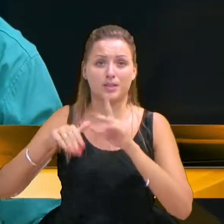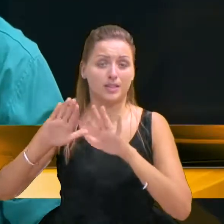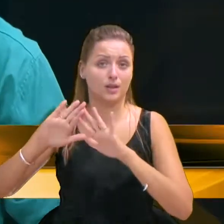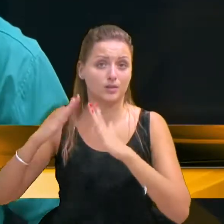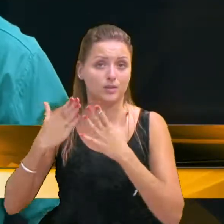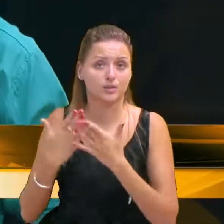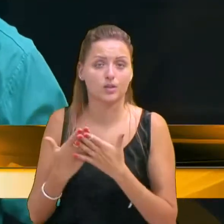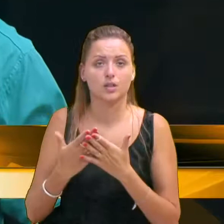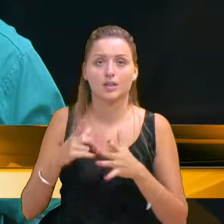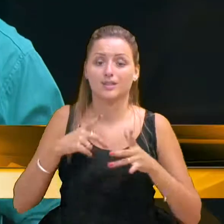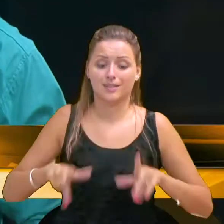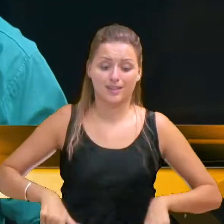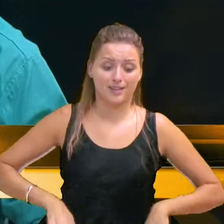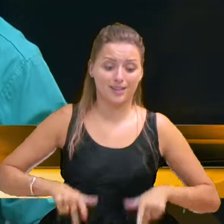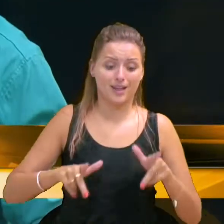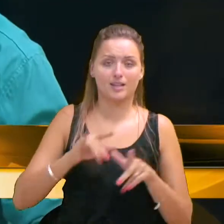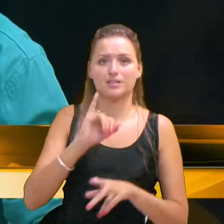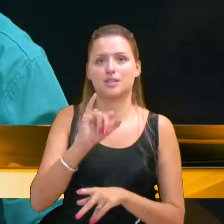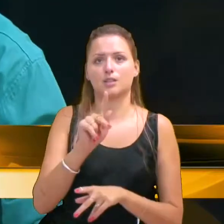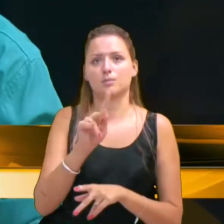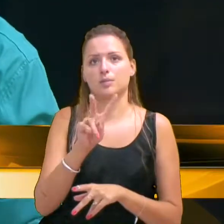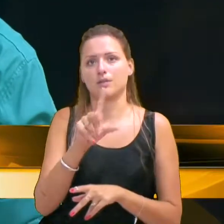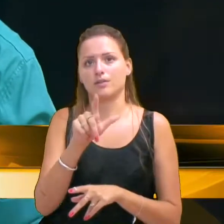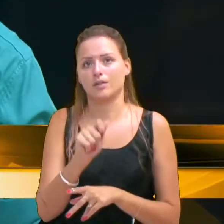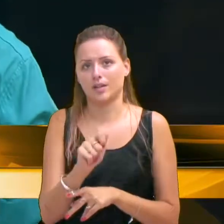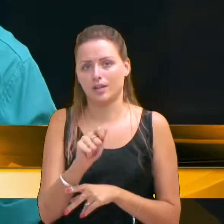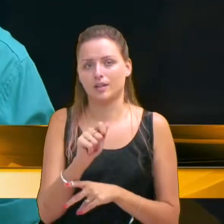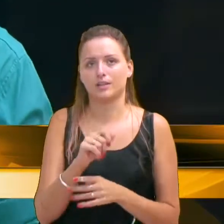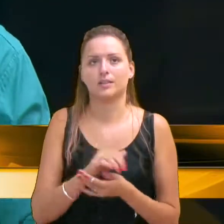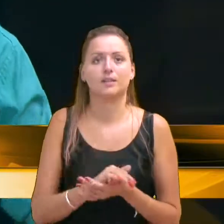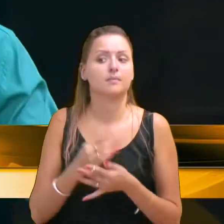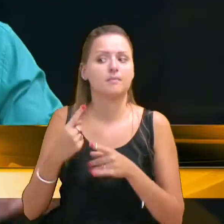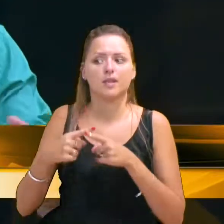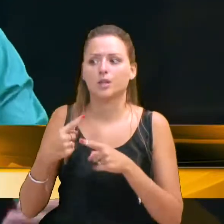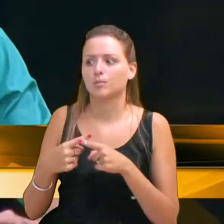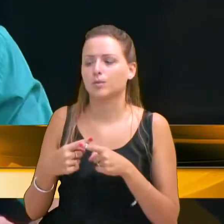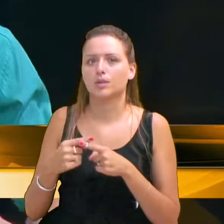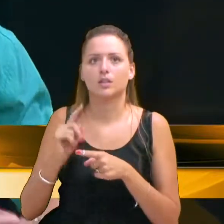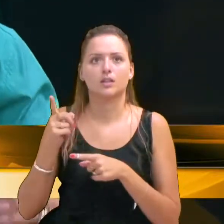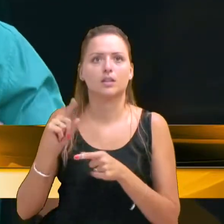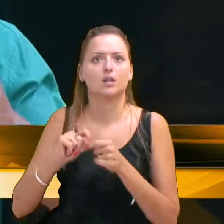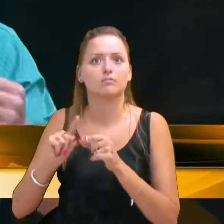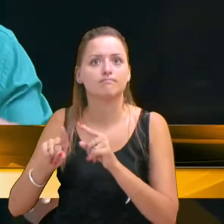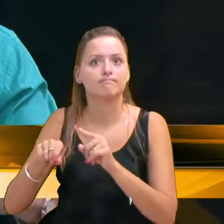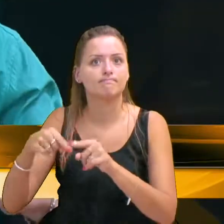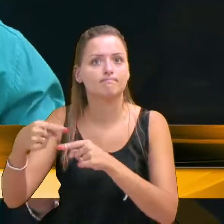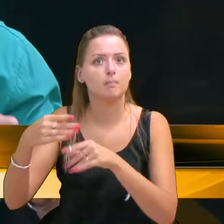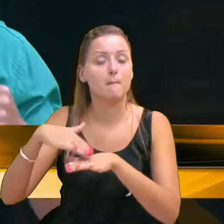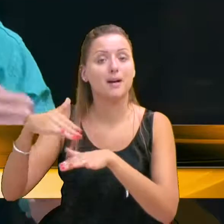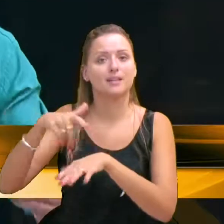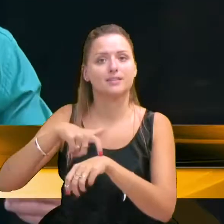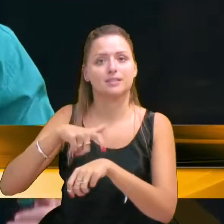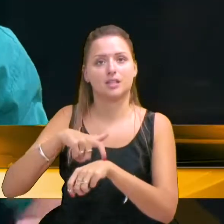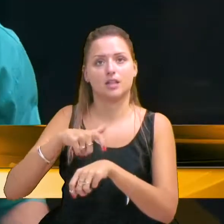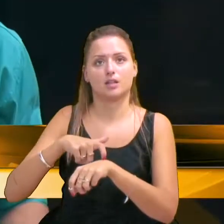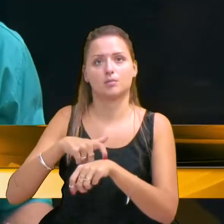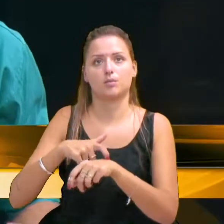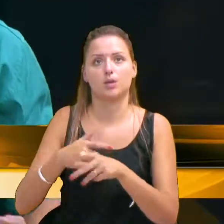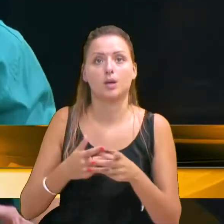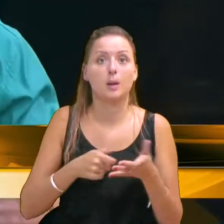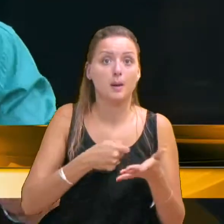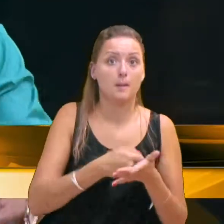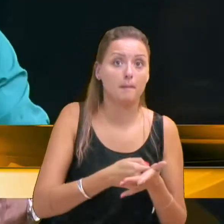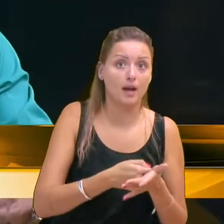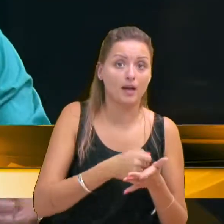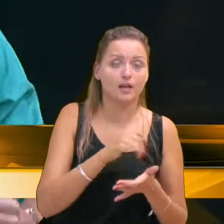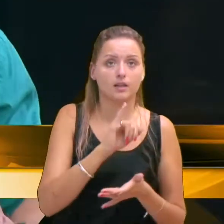tem despesa com tudo, tem IPVA, tem IPVA. Por que não se coloca mais para frente? Porque não se dá a chance. Entrega o IPTU agora